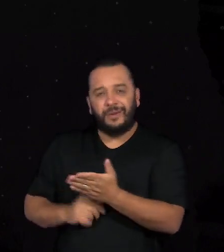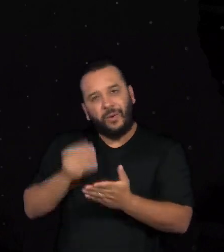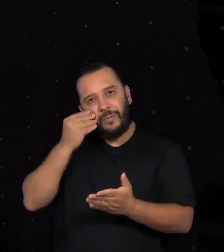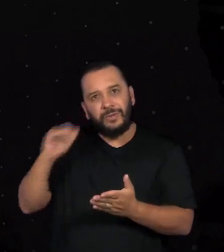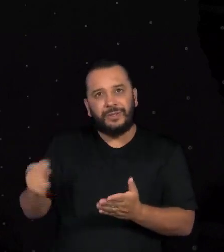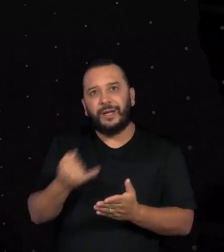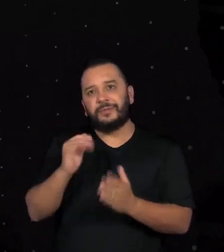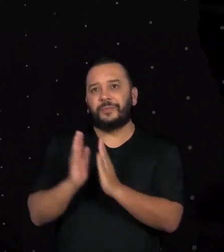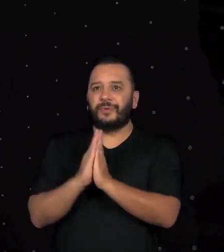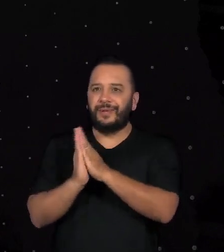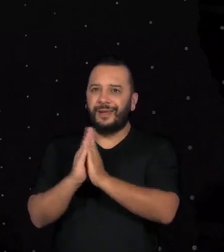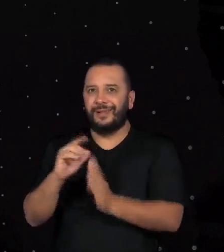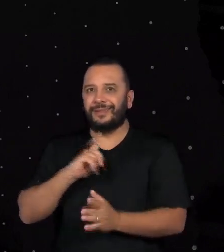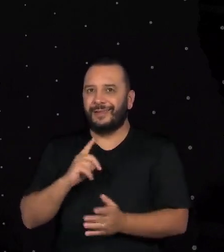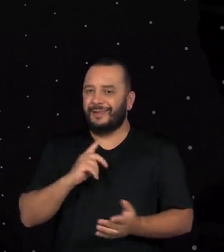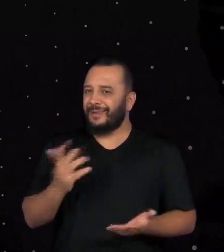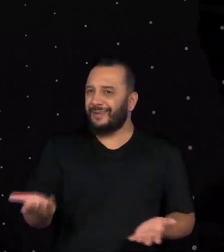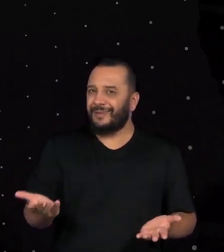boneca.